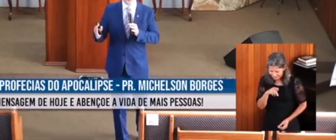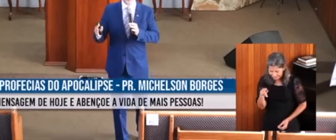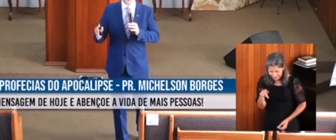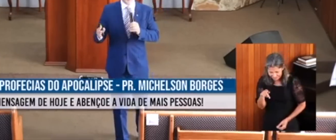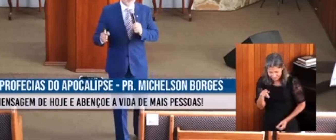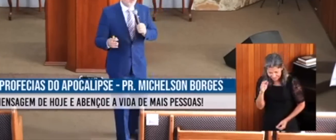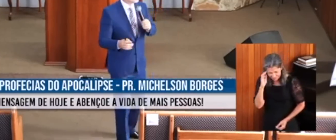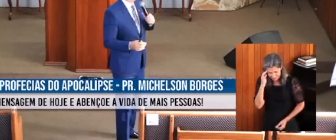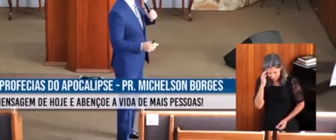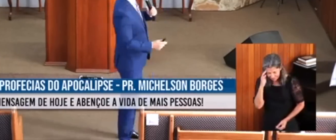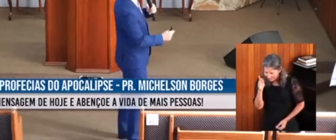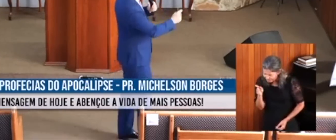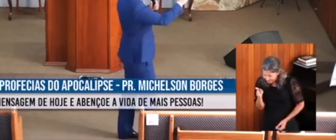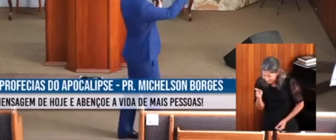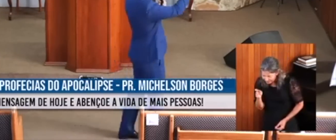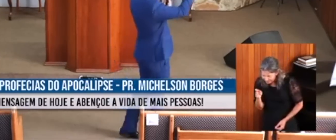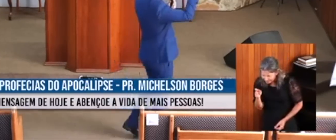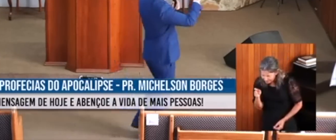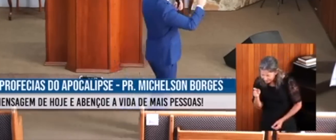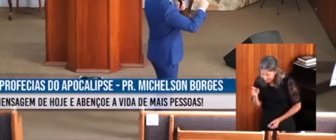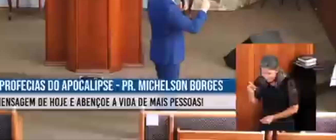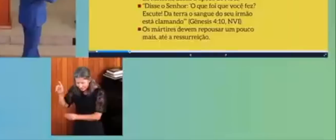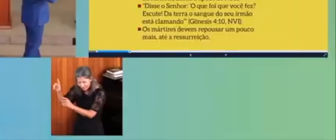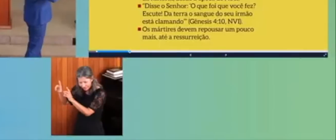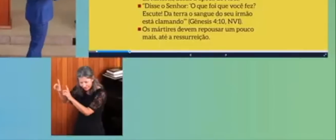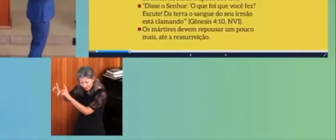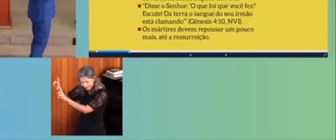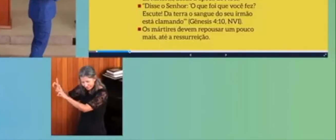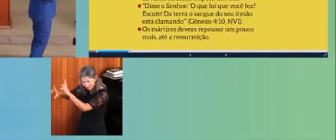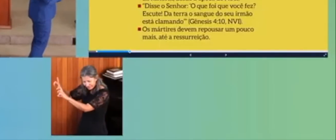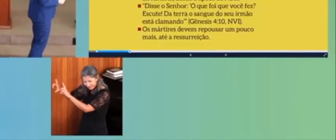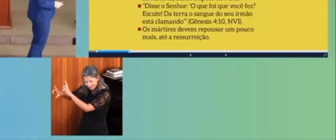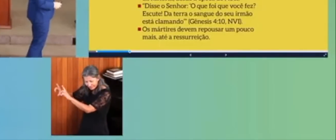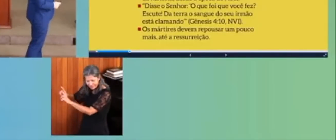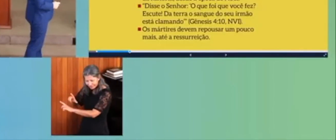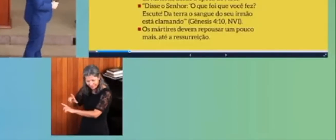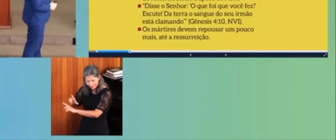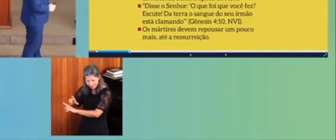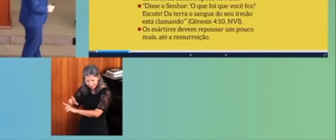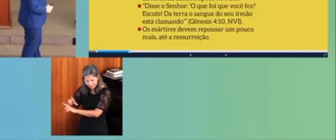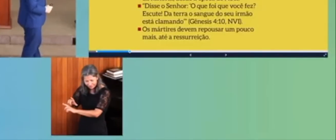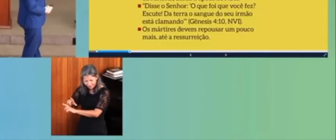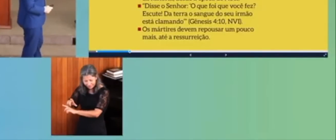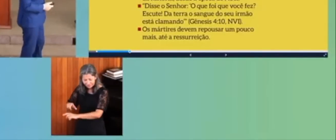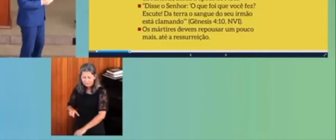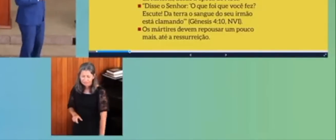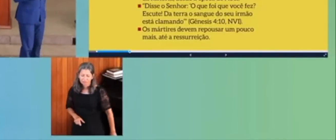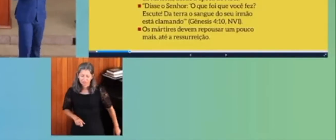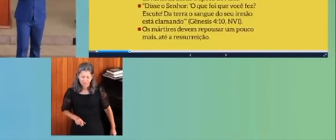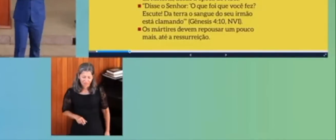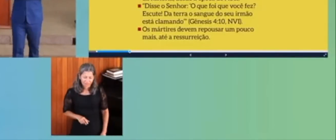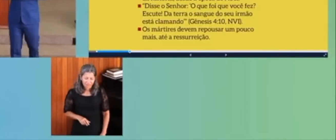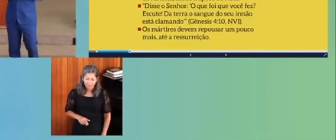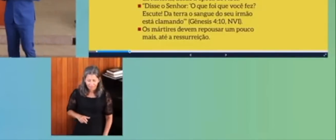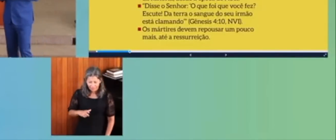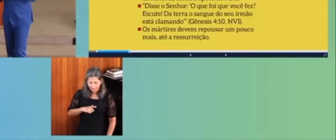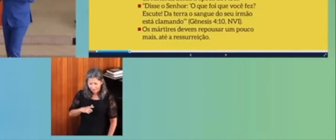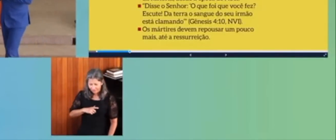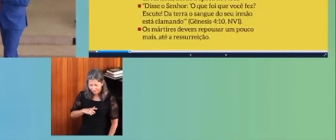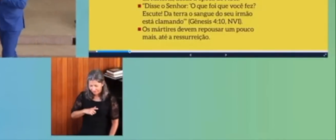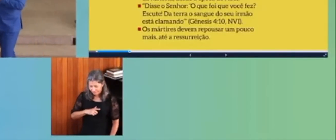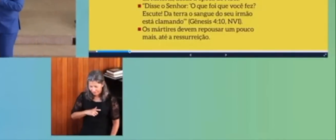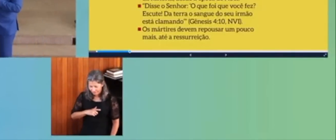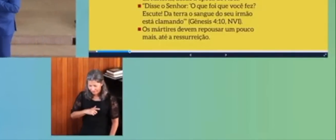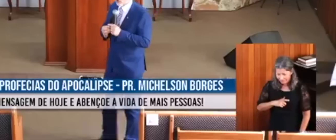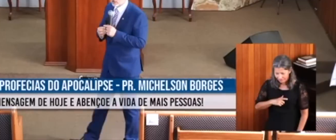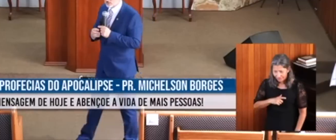estranho, pastor. Calma, vamos lá. Os mártires derramaram sangue em sacrifício diante de Deus. No santuário